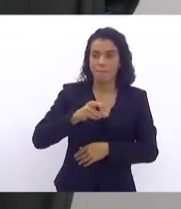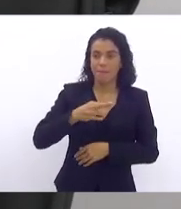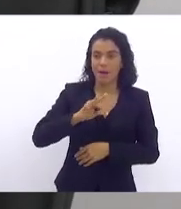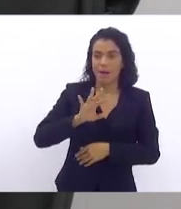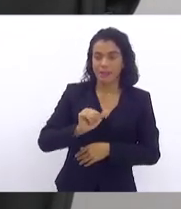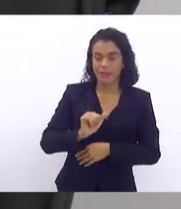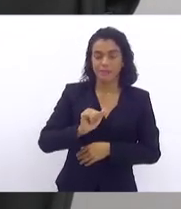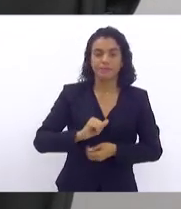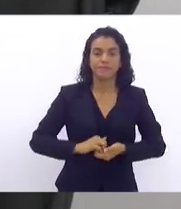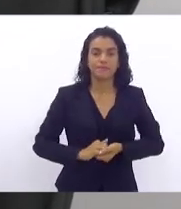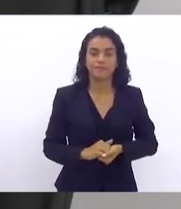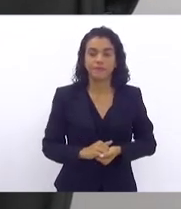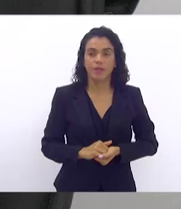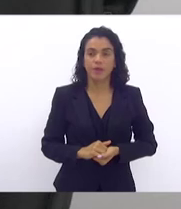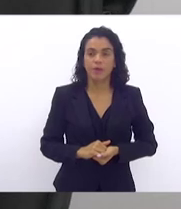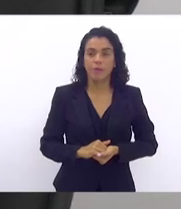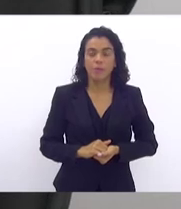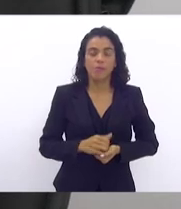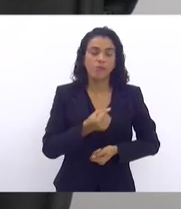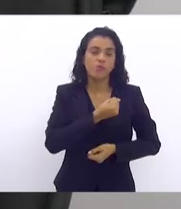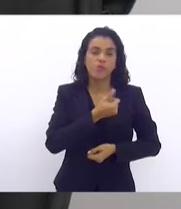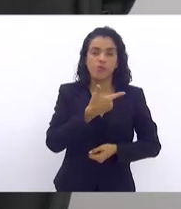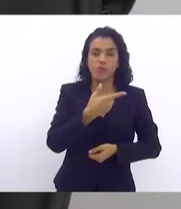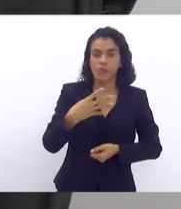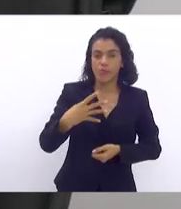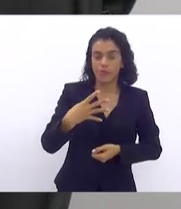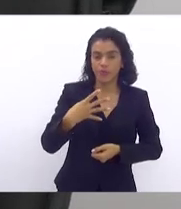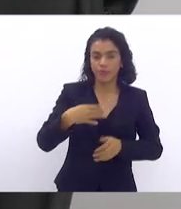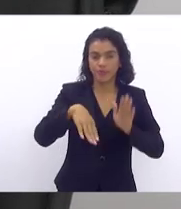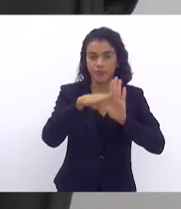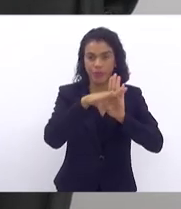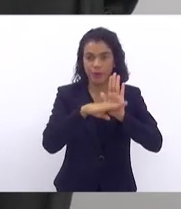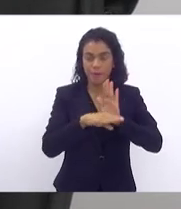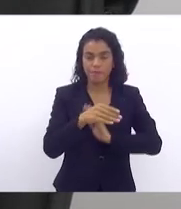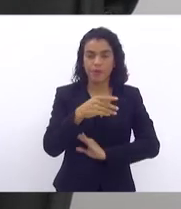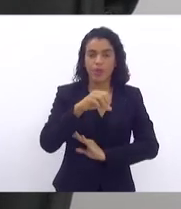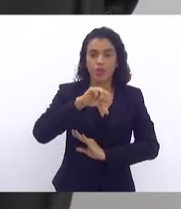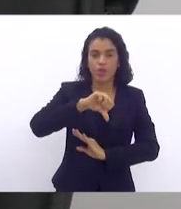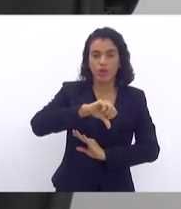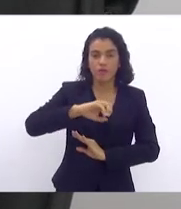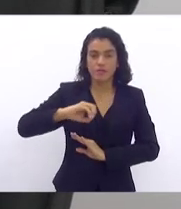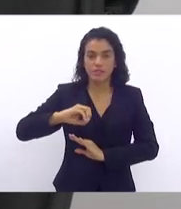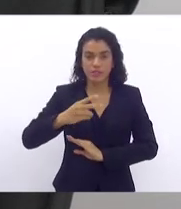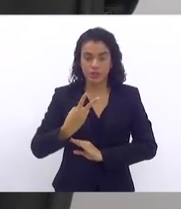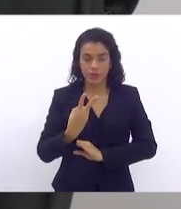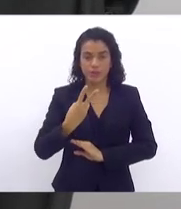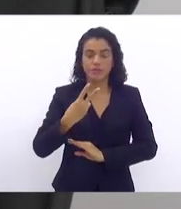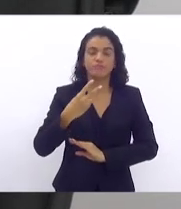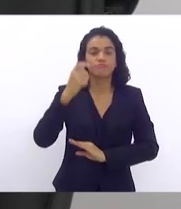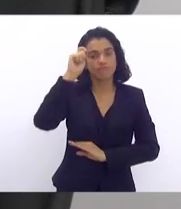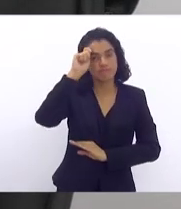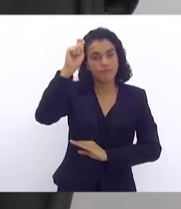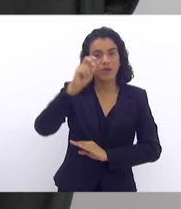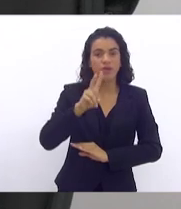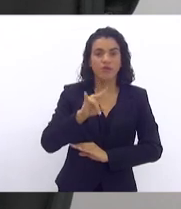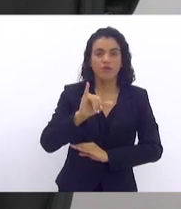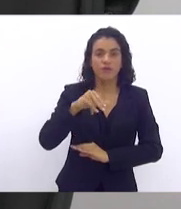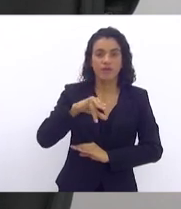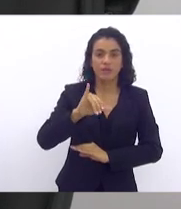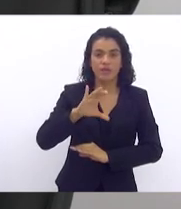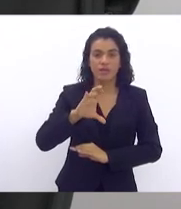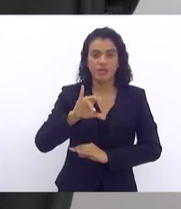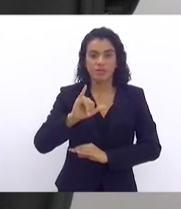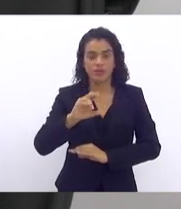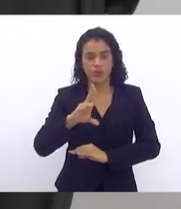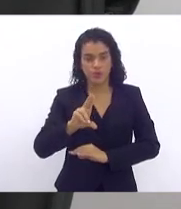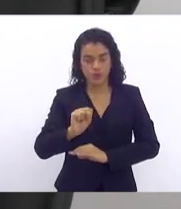pelo parecer. 24 da pauta. PL 902 de 2023, de autoria do deputado Vinícius Cozzolino, que dispõe